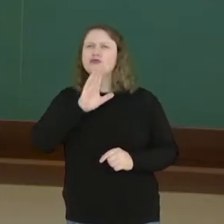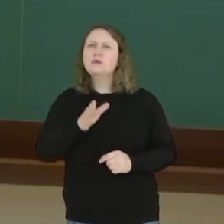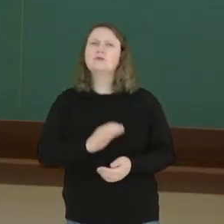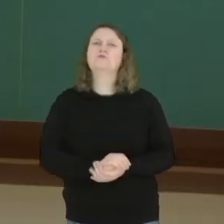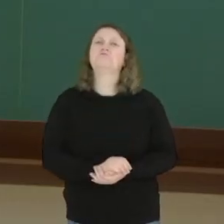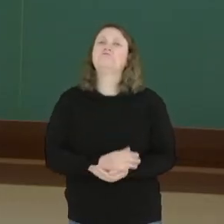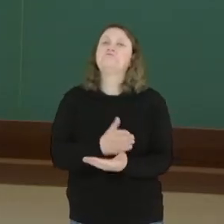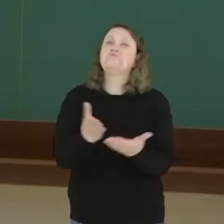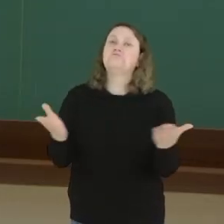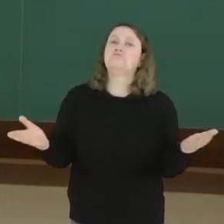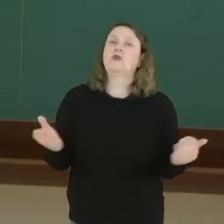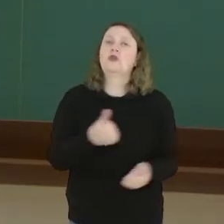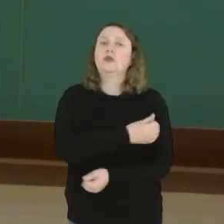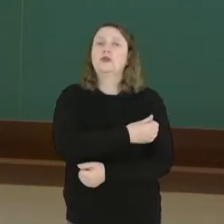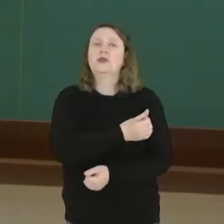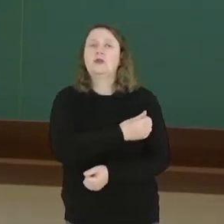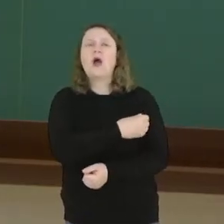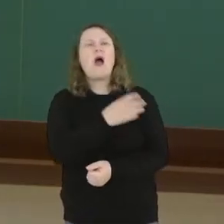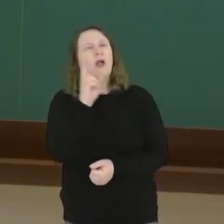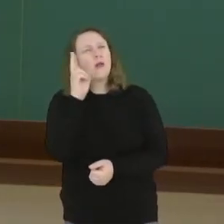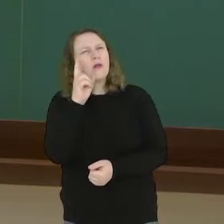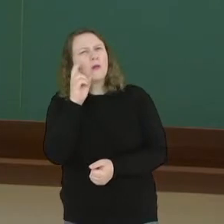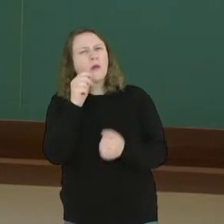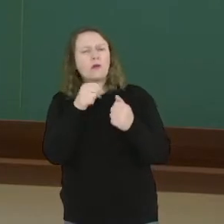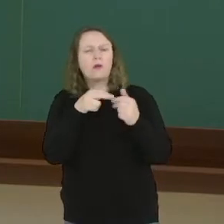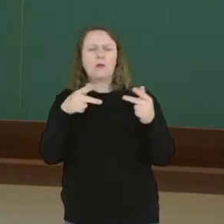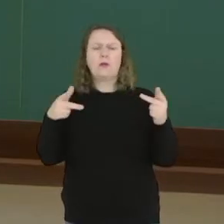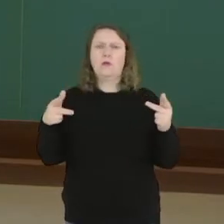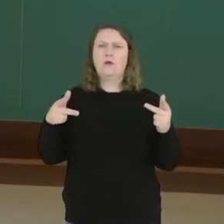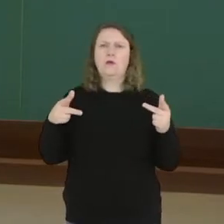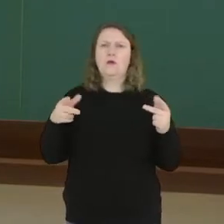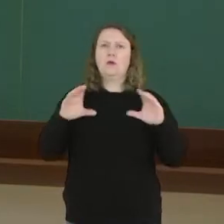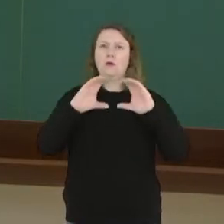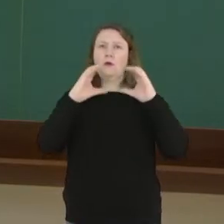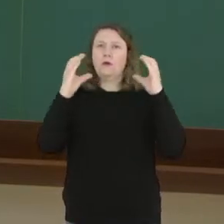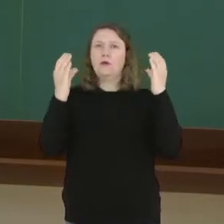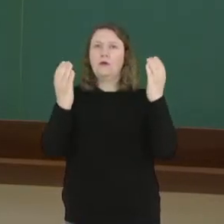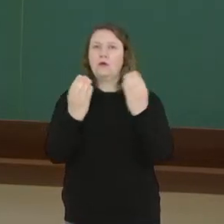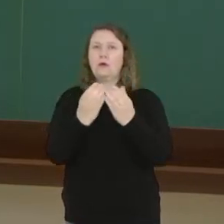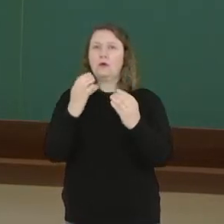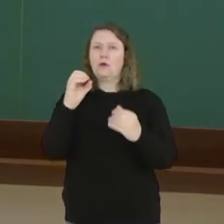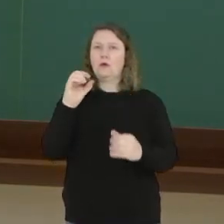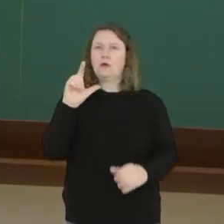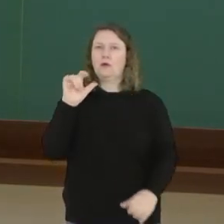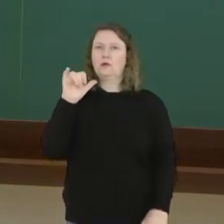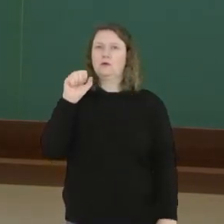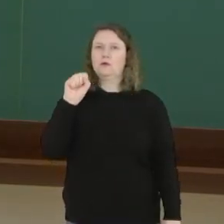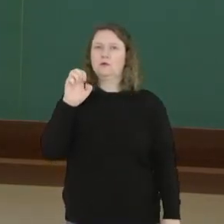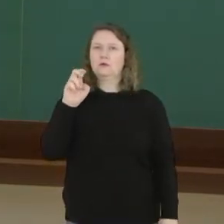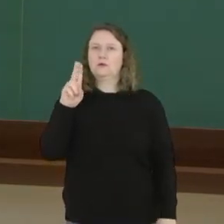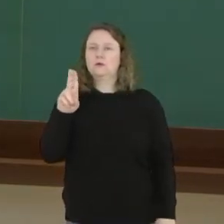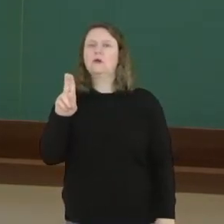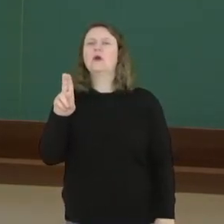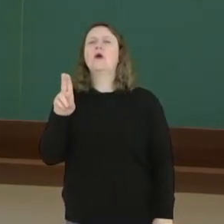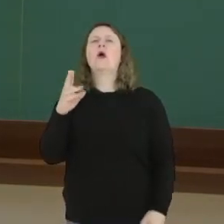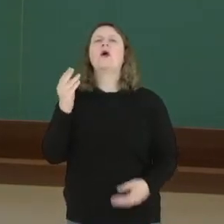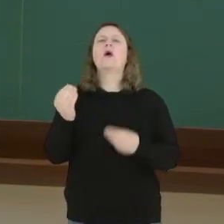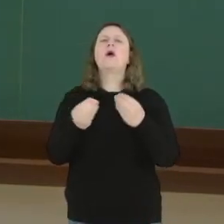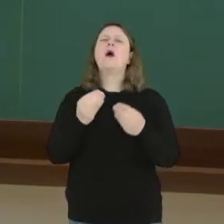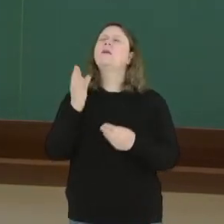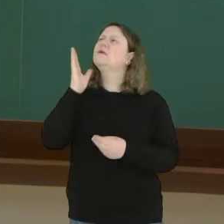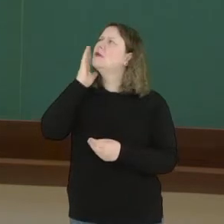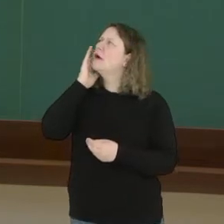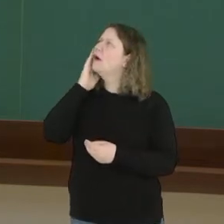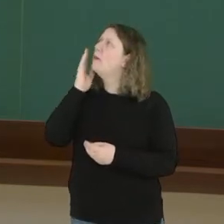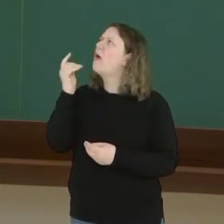perguntasse agora, fala uma fonte histórica da Roma Antiga. O Coliseu, professor. Muito bem. Professor, como é que você sabia que eu falei? Ah,